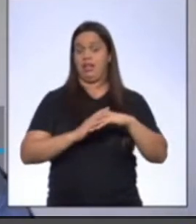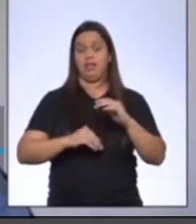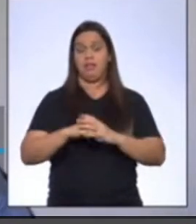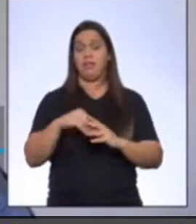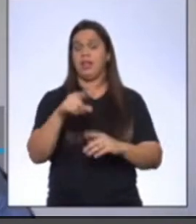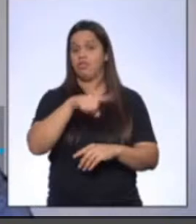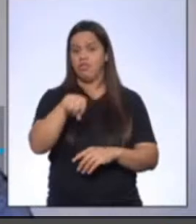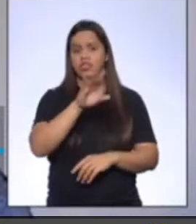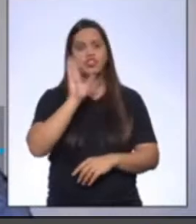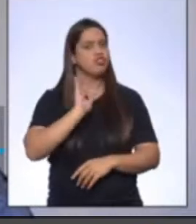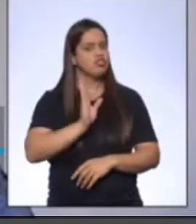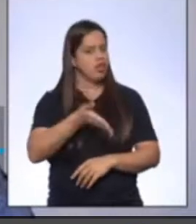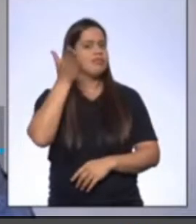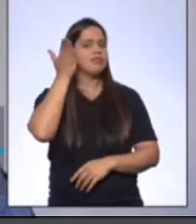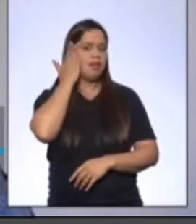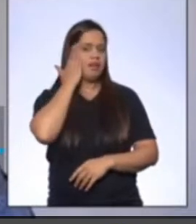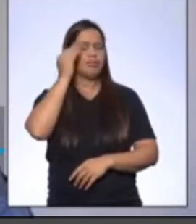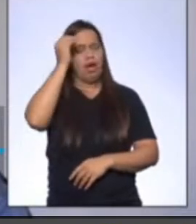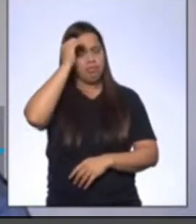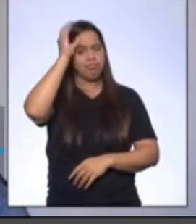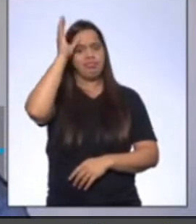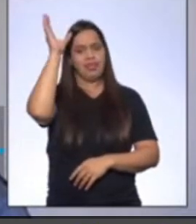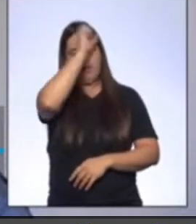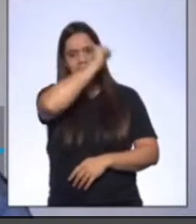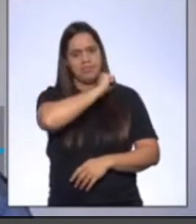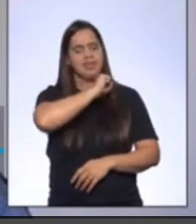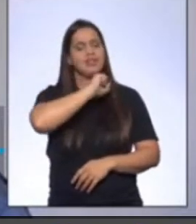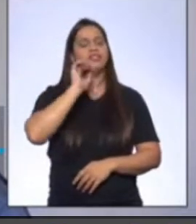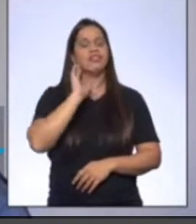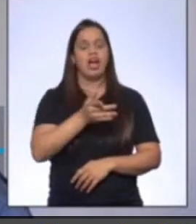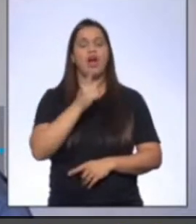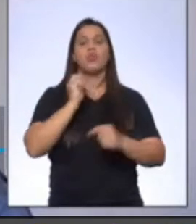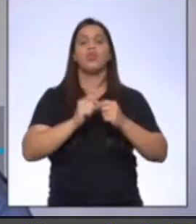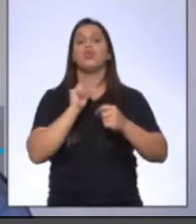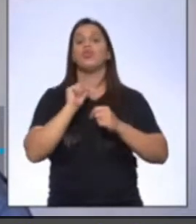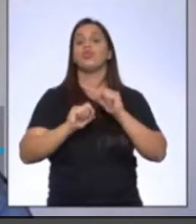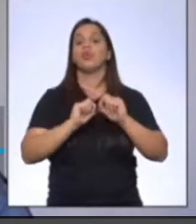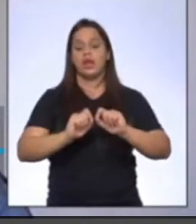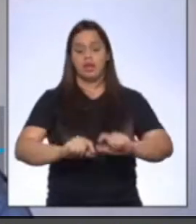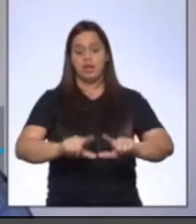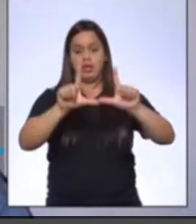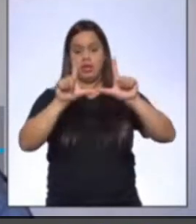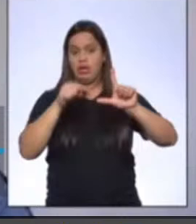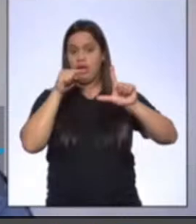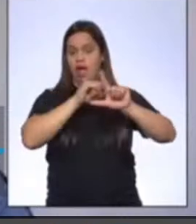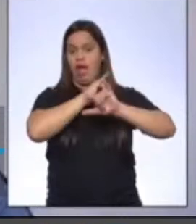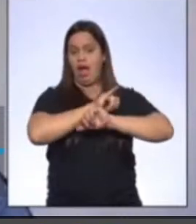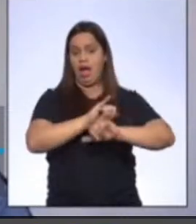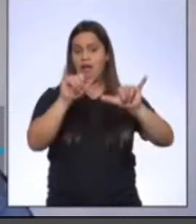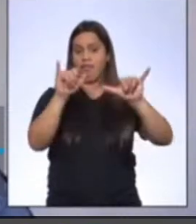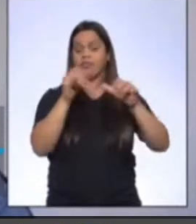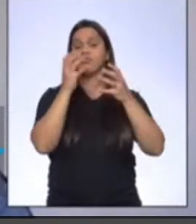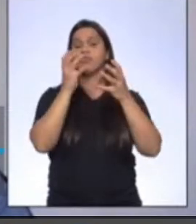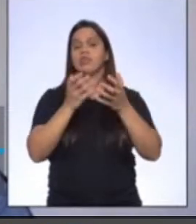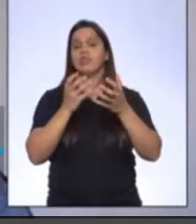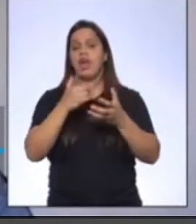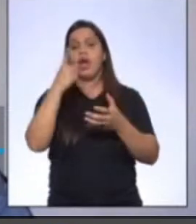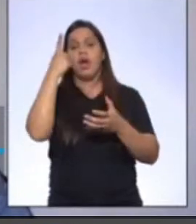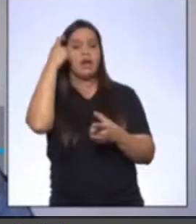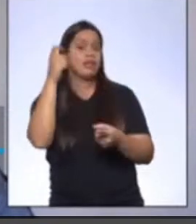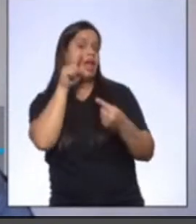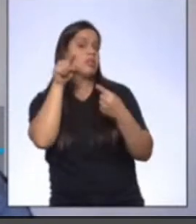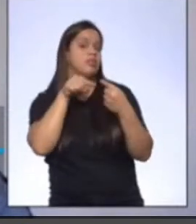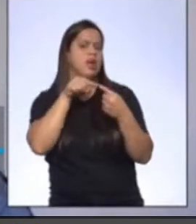praticamente vocês dominam, tiram de letra, né? Saber o que, que o anúncio publicitário está querendo, qual que é a intenção dele, né? É claro que a gente